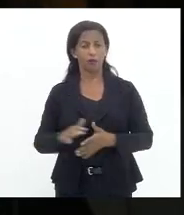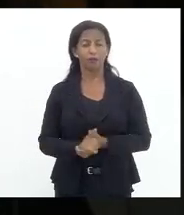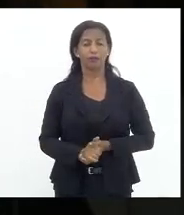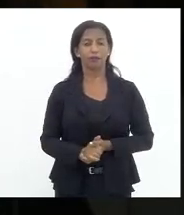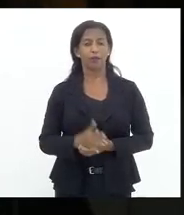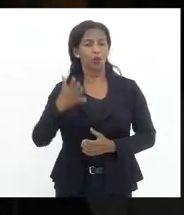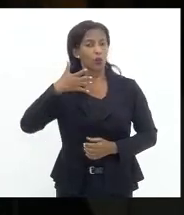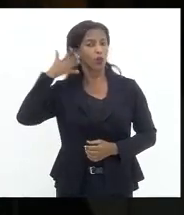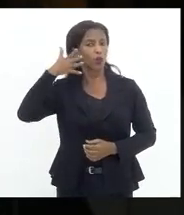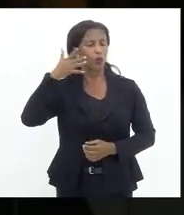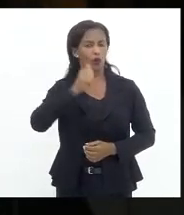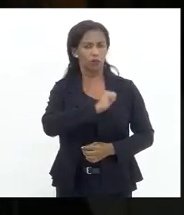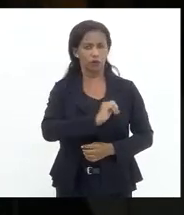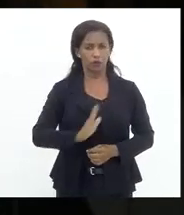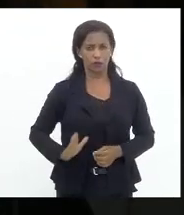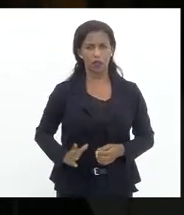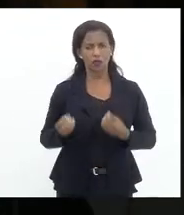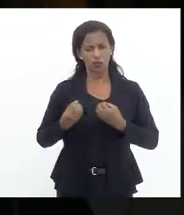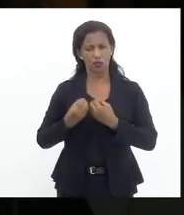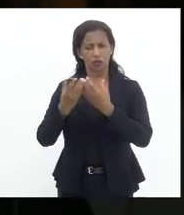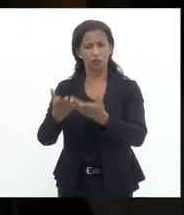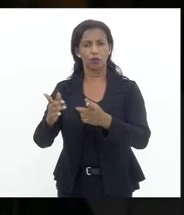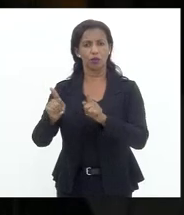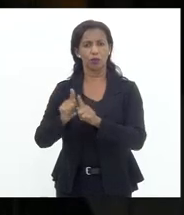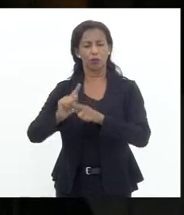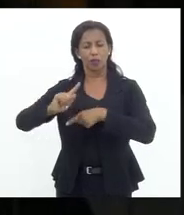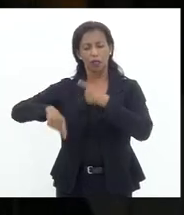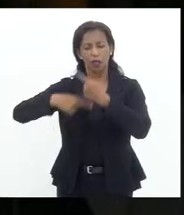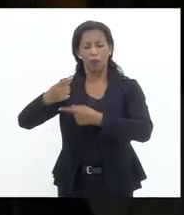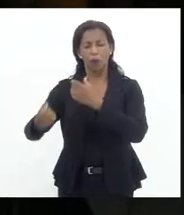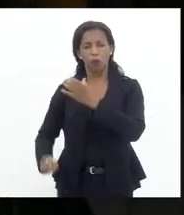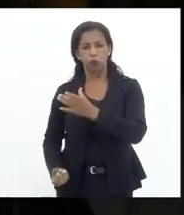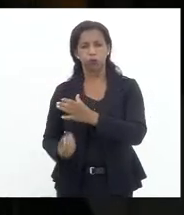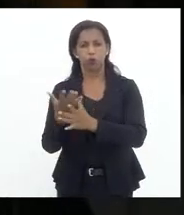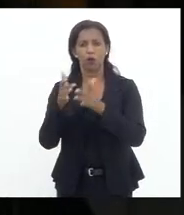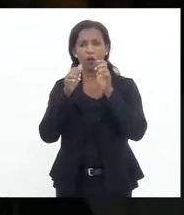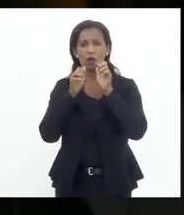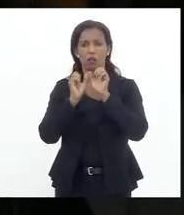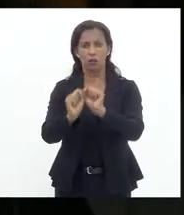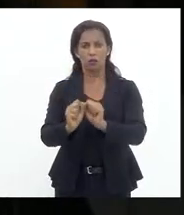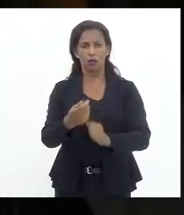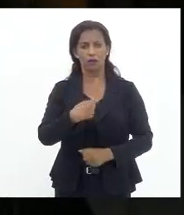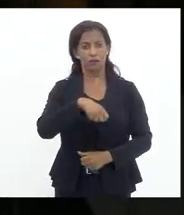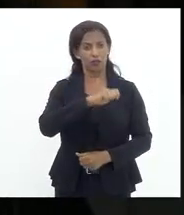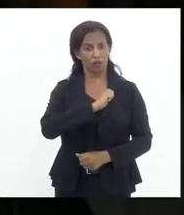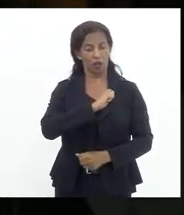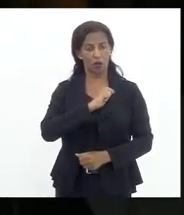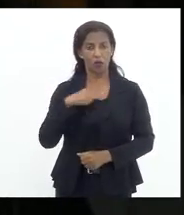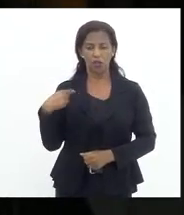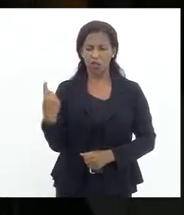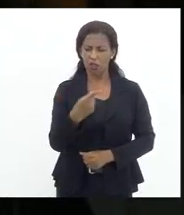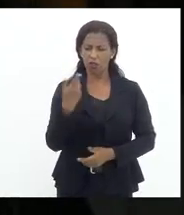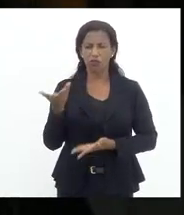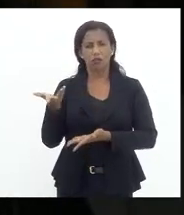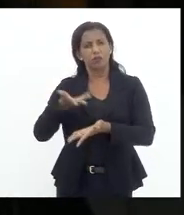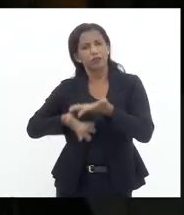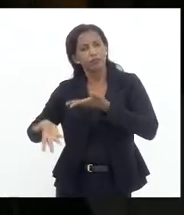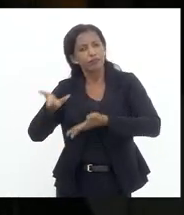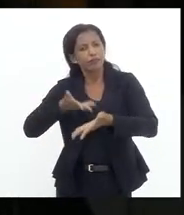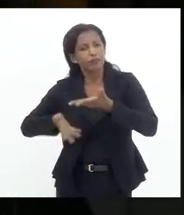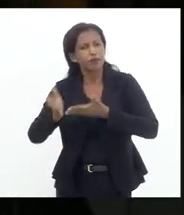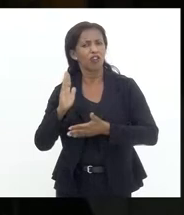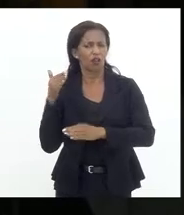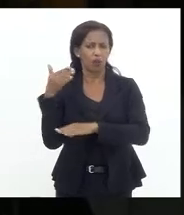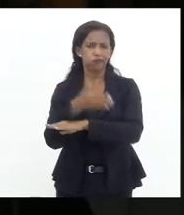Siciliano lançou logo depois da criação da assessoria fiscal e que nós temos participado, muitos de nós, com